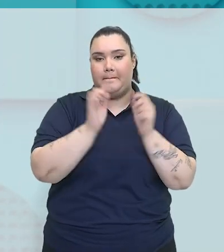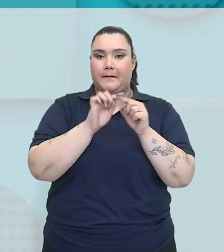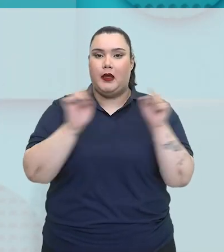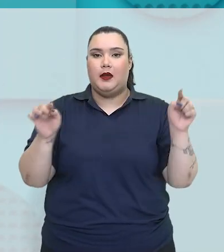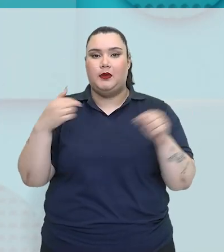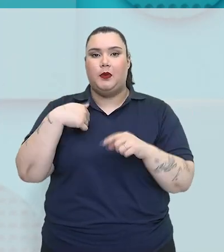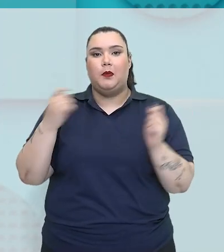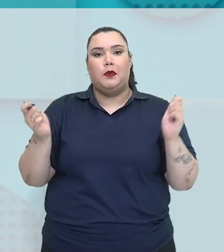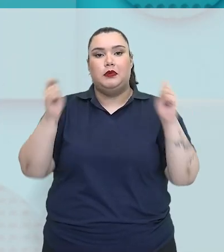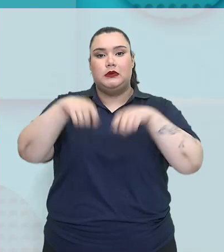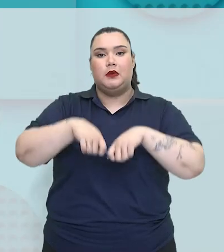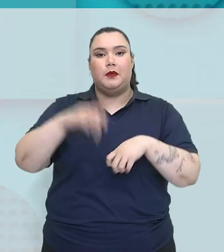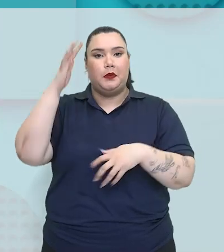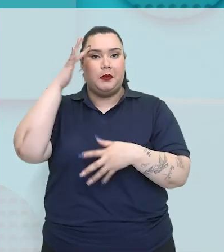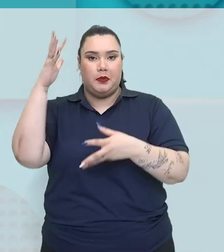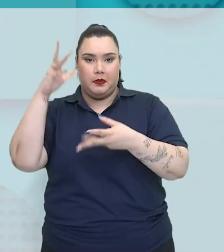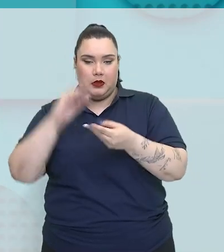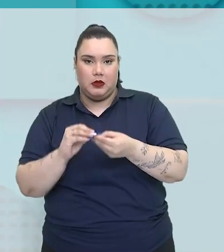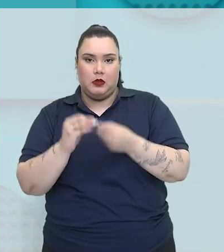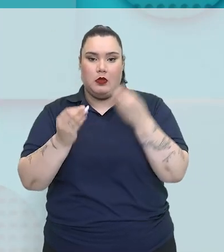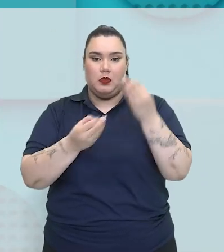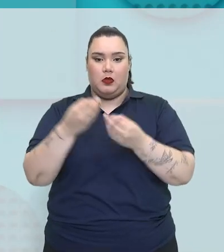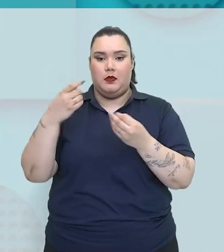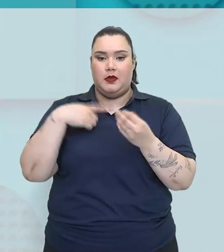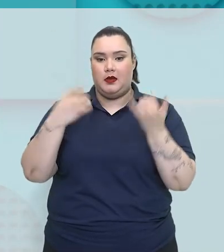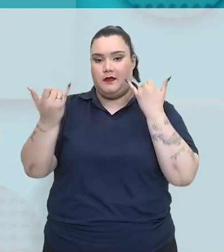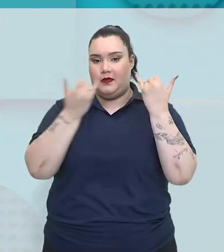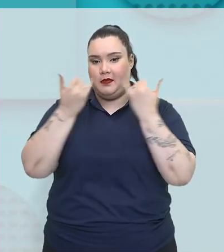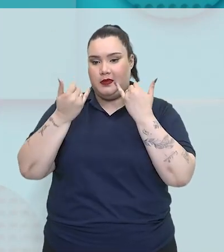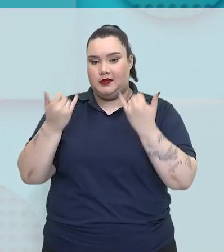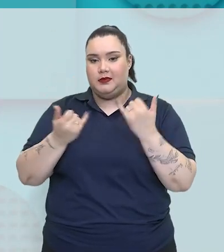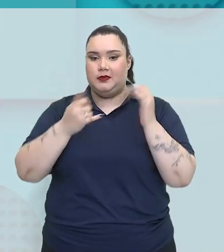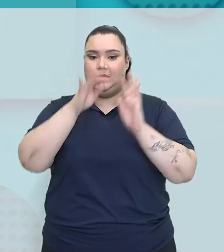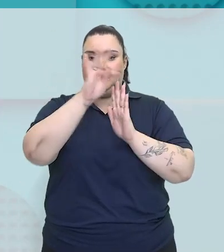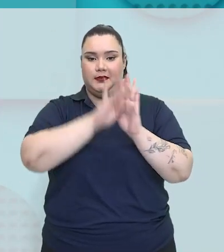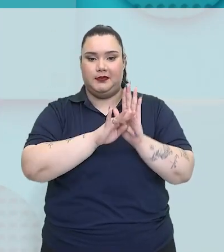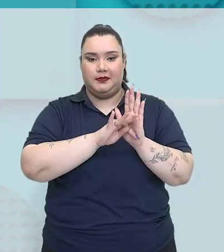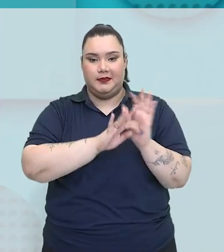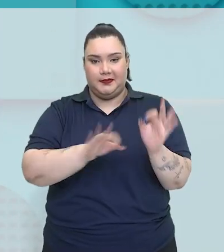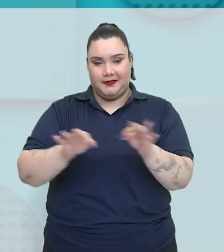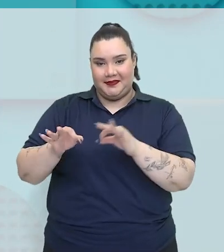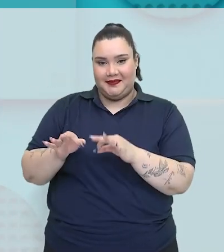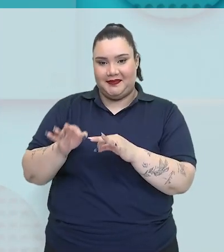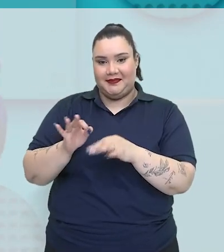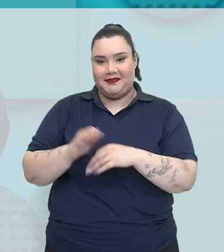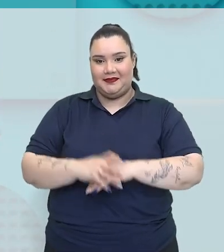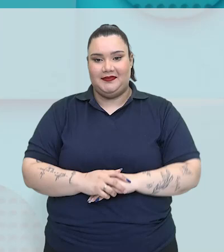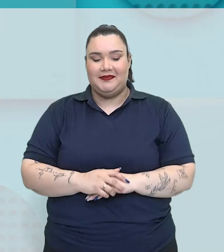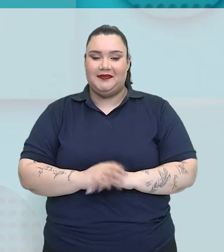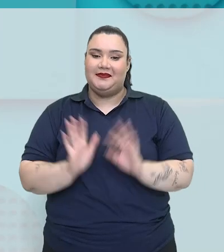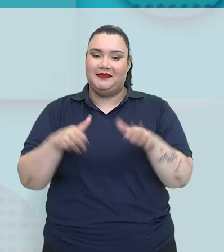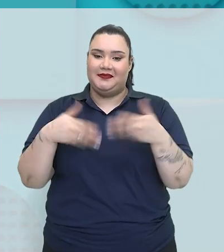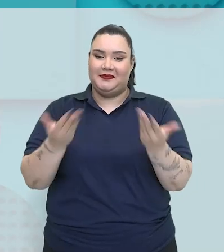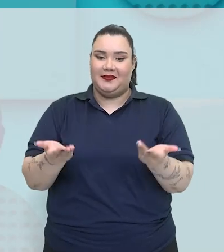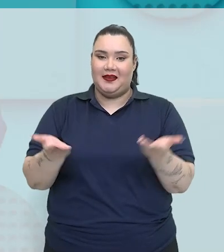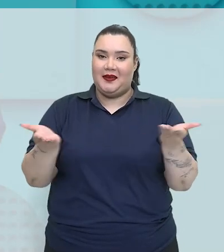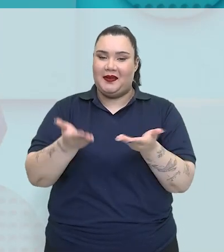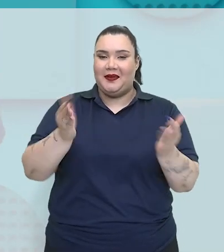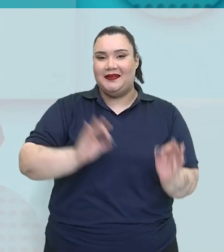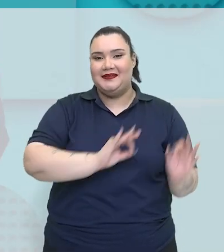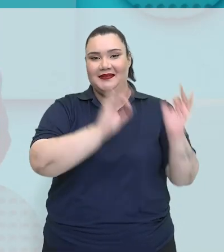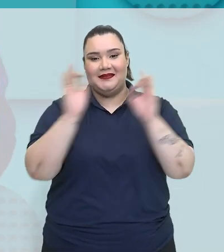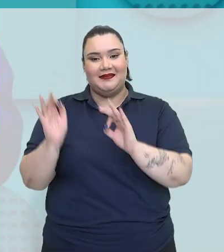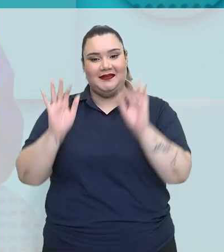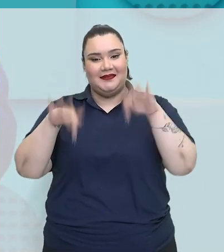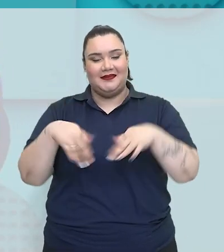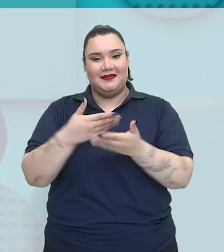eu consigo entender a partir das pistas que estão no próprio texto, certo? Muito bem. Finalizamos